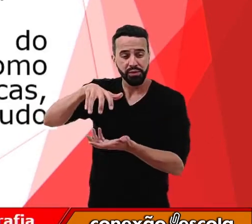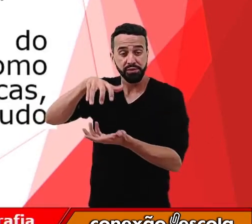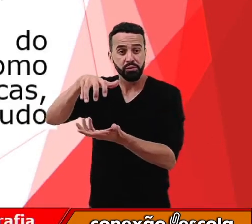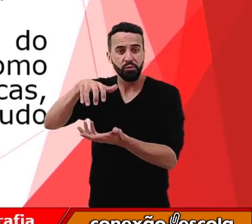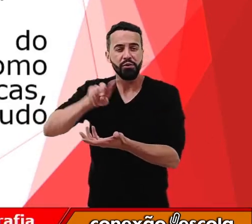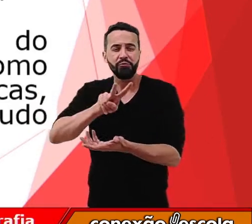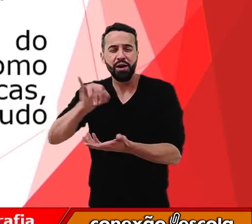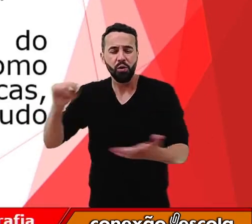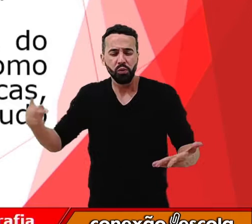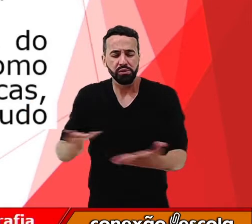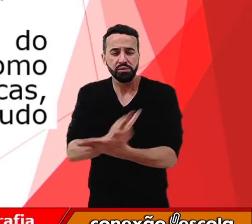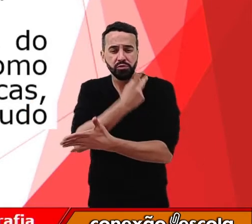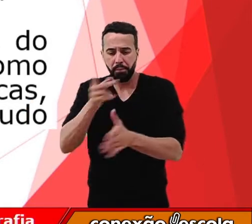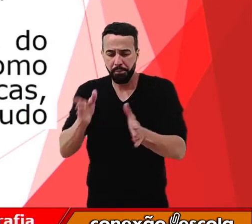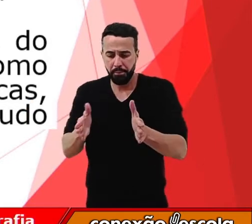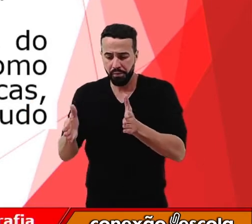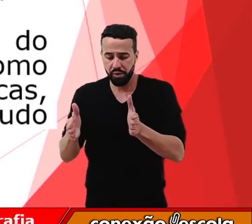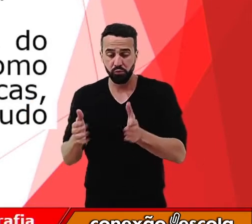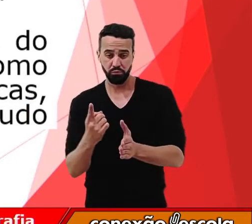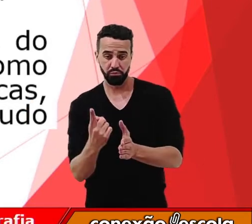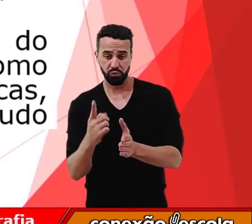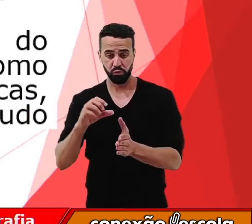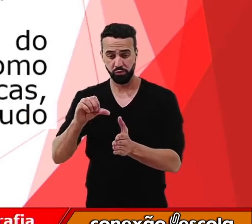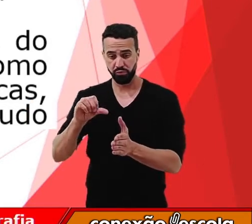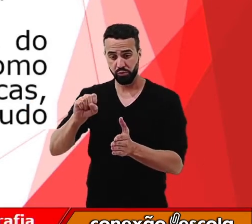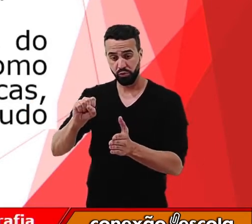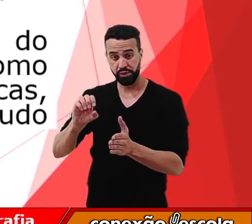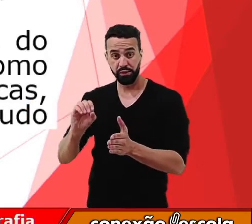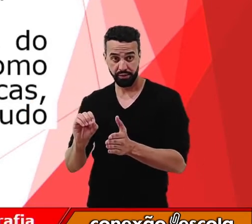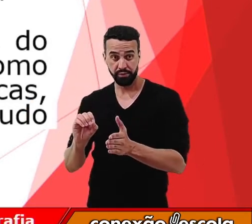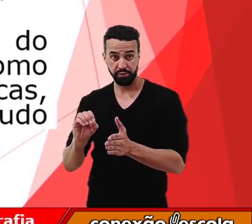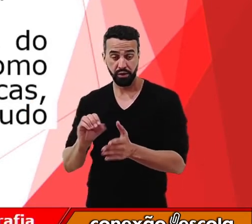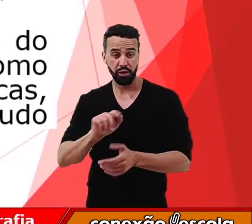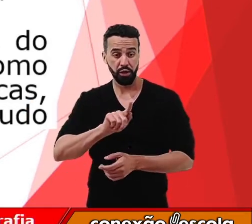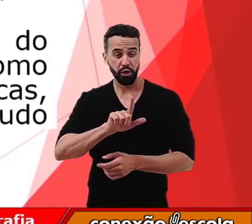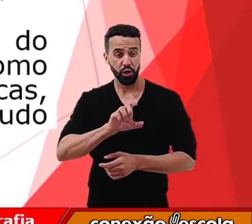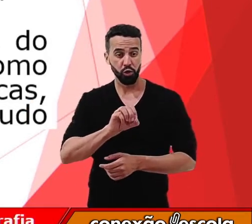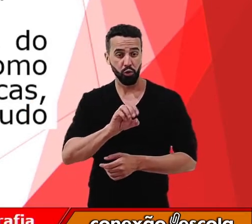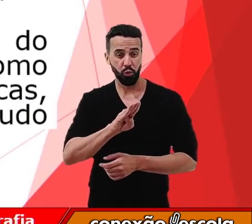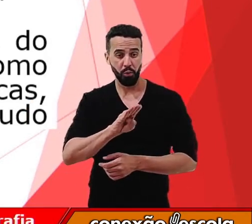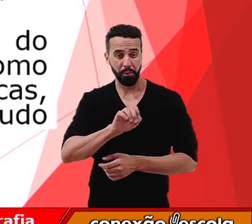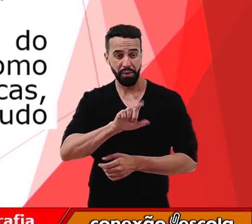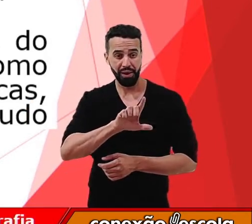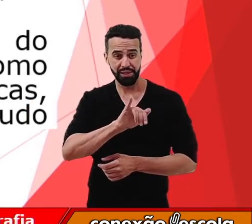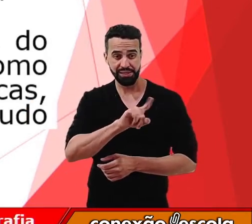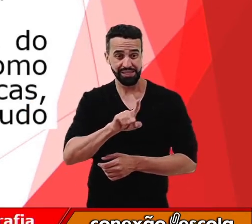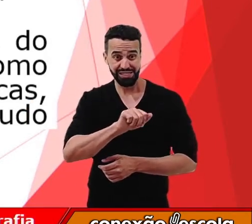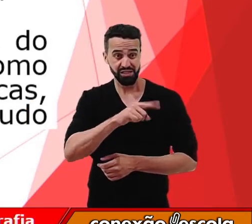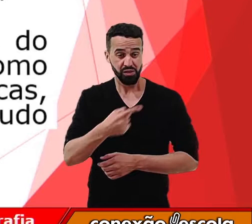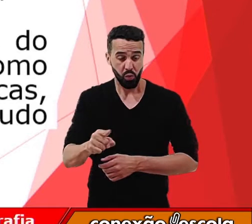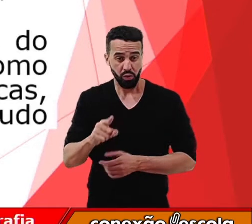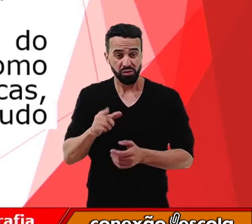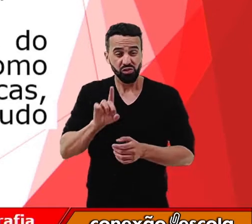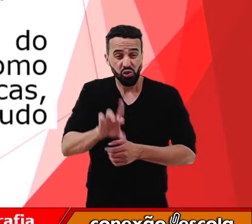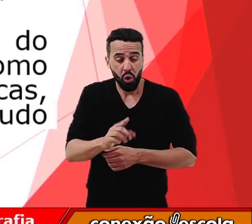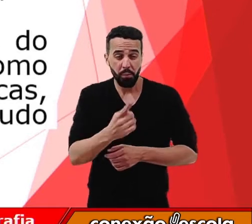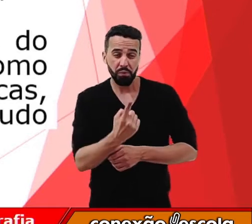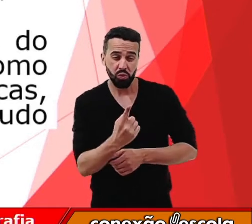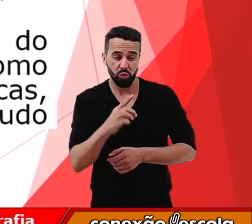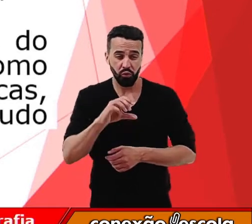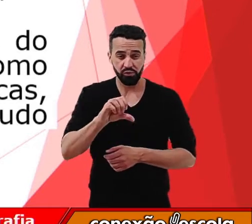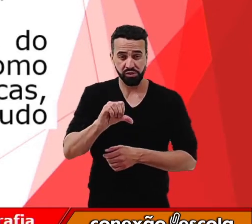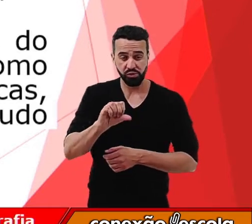anos 80, né? O termo, a palavra globalização, ela só vai surgir ali em meados dos anos 80 e vai ser